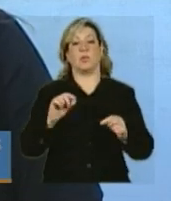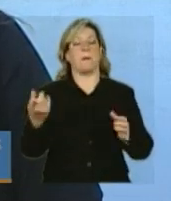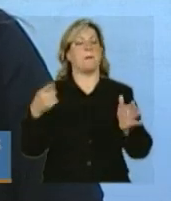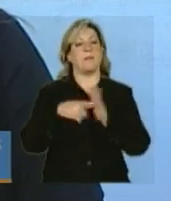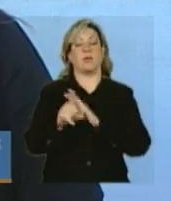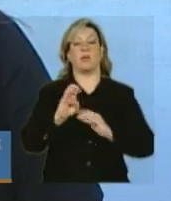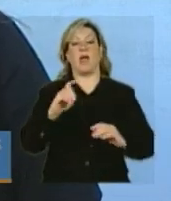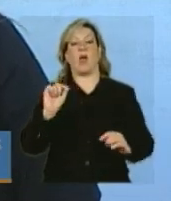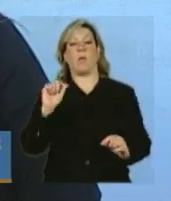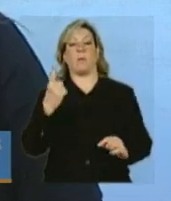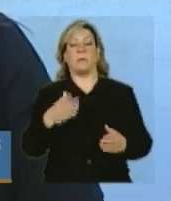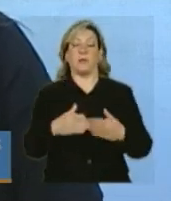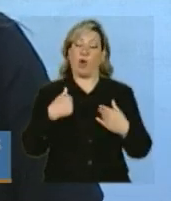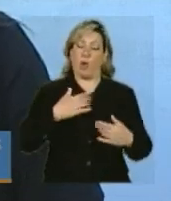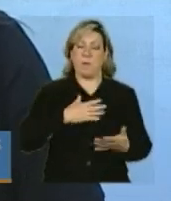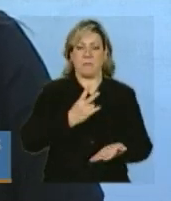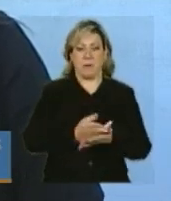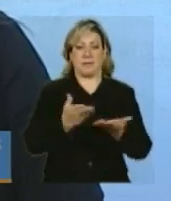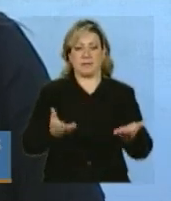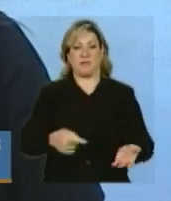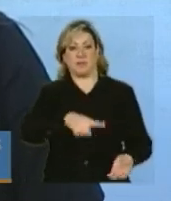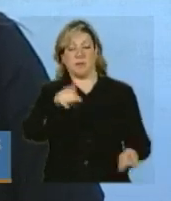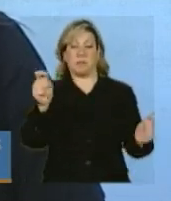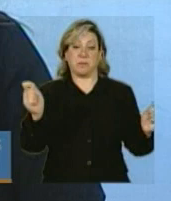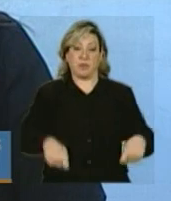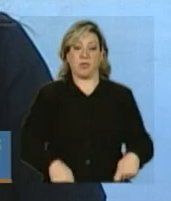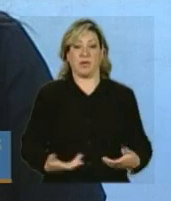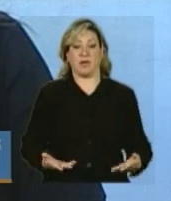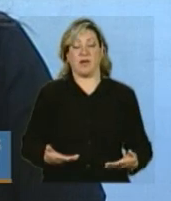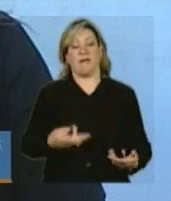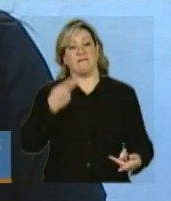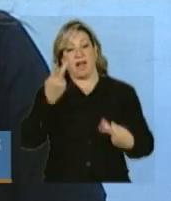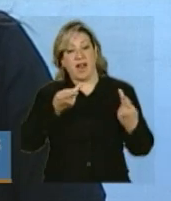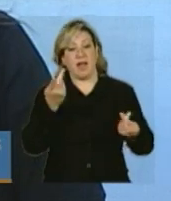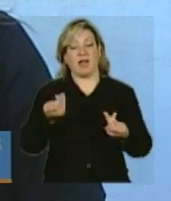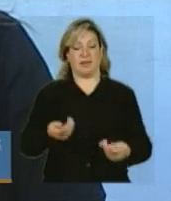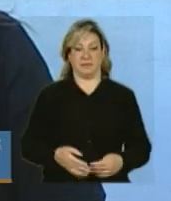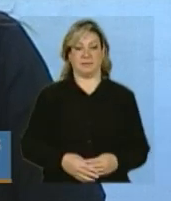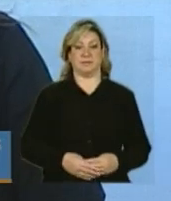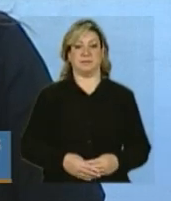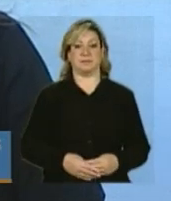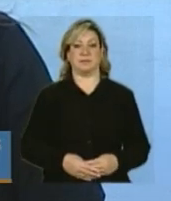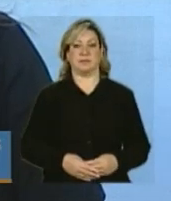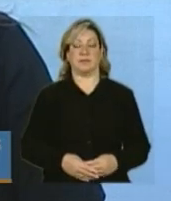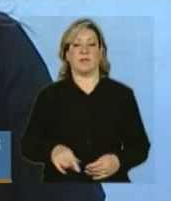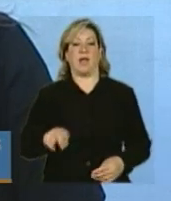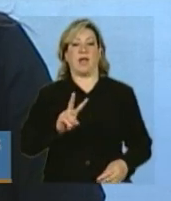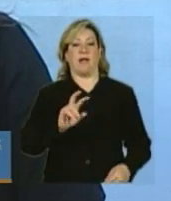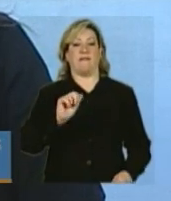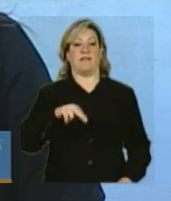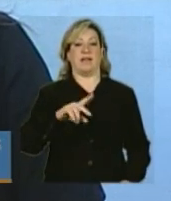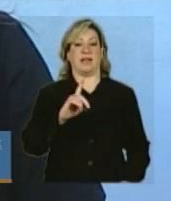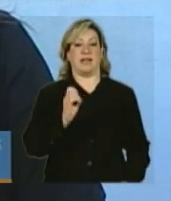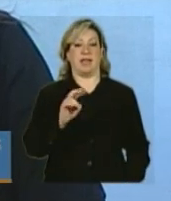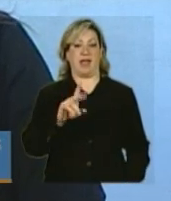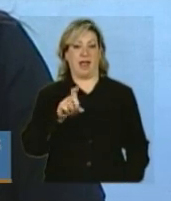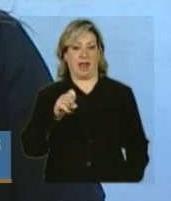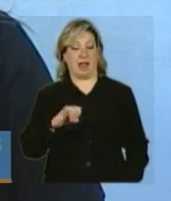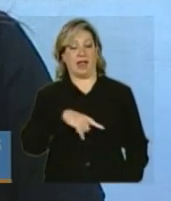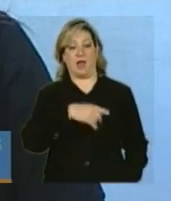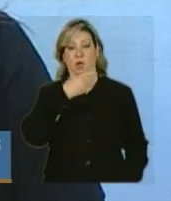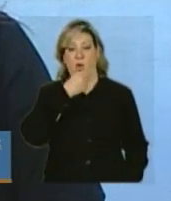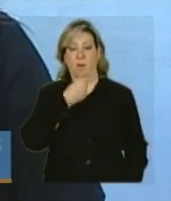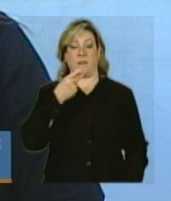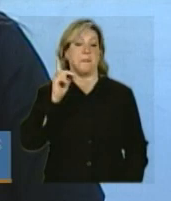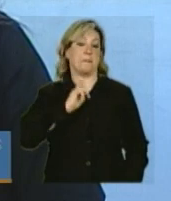uma pergunta, mas eu gostaria que mesmo assim, se vocês pudessem comentá-la. O Vanderlei diz o seguinte: ele gostaria